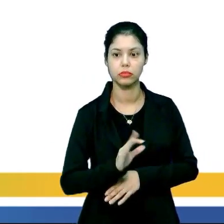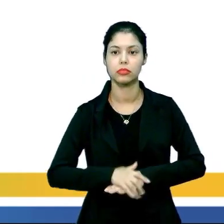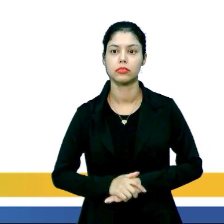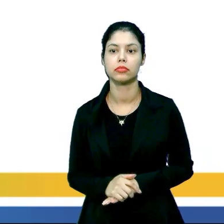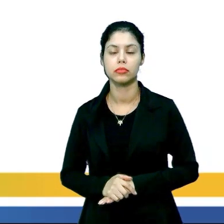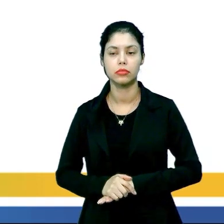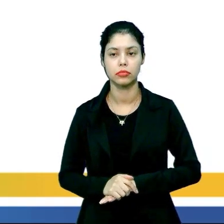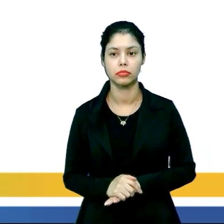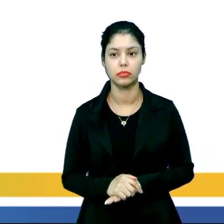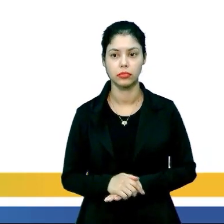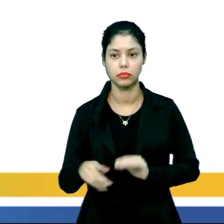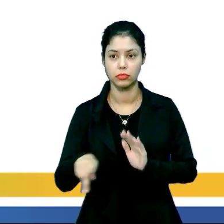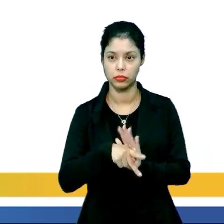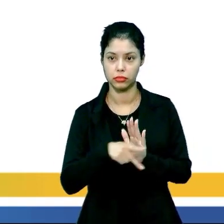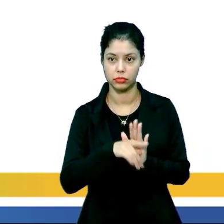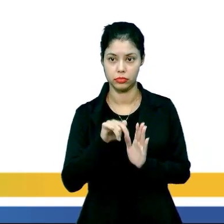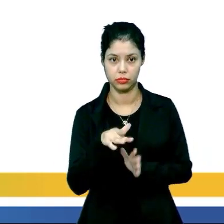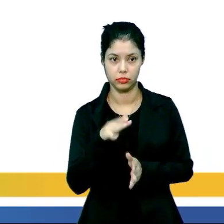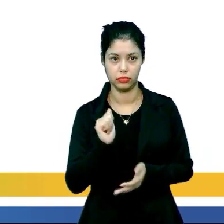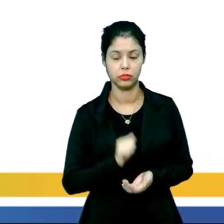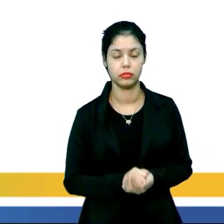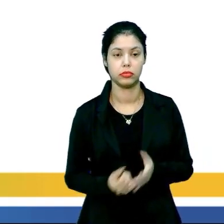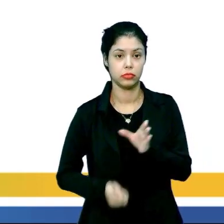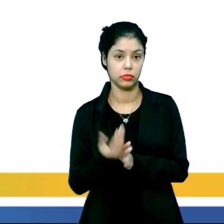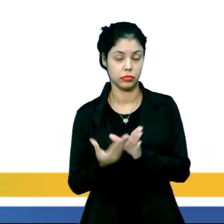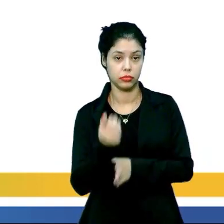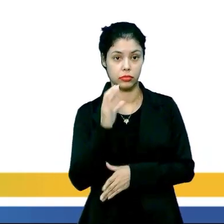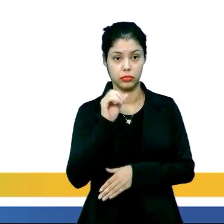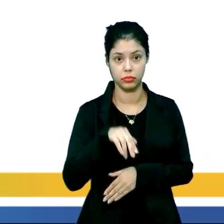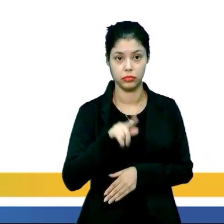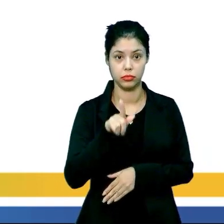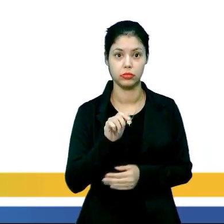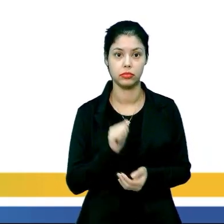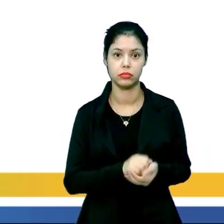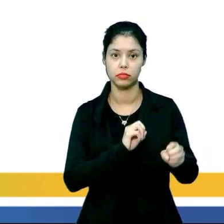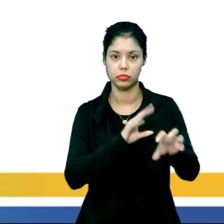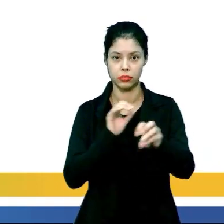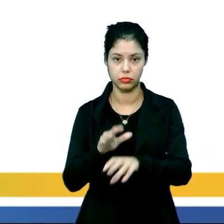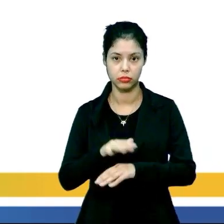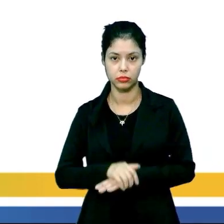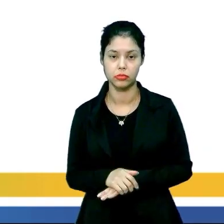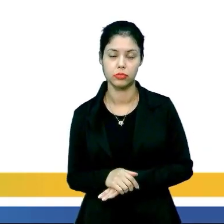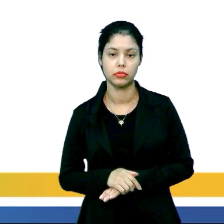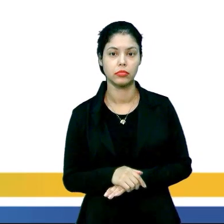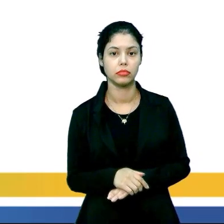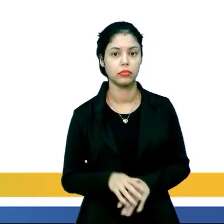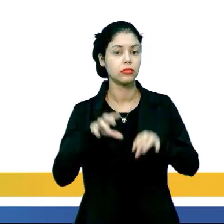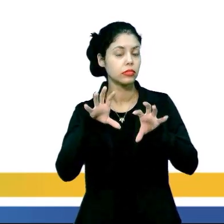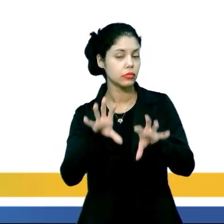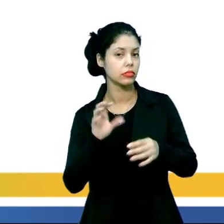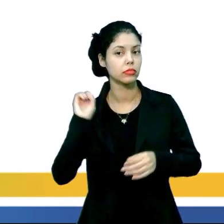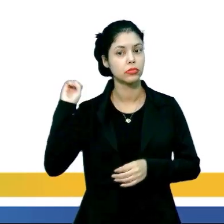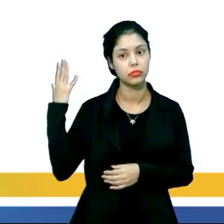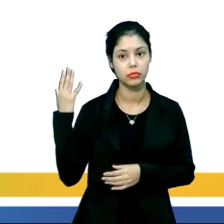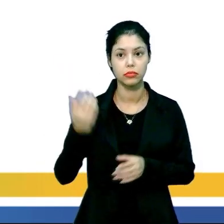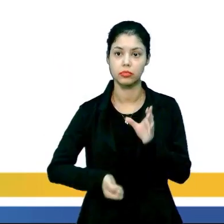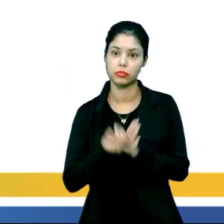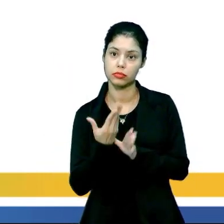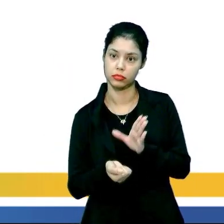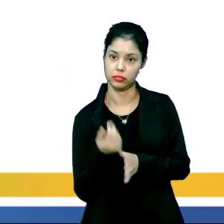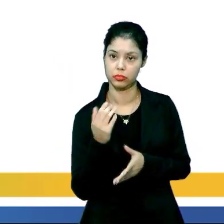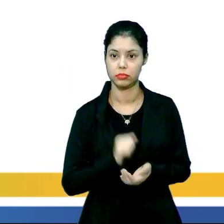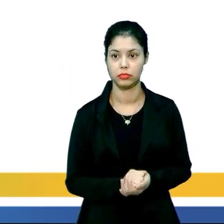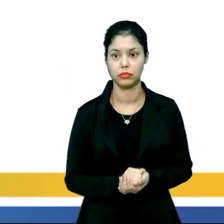ano 4% do seu excedente de produção a ONG educacionais. Considera-se excedente